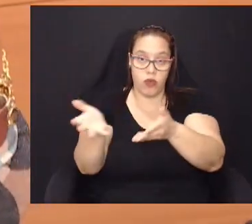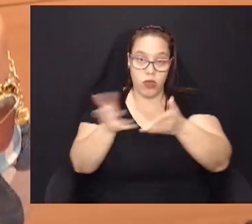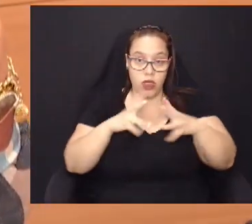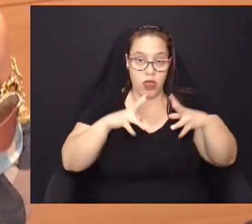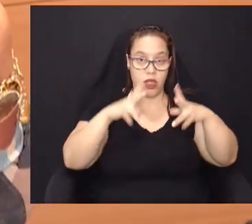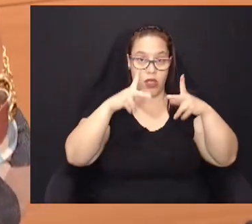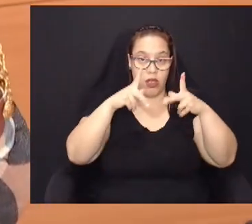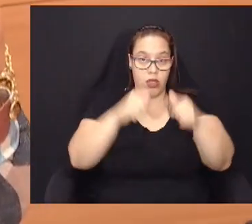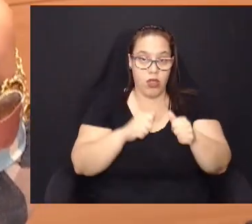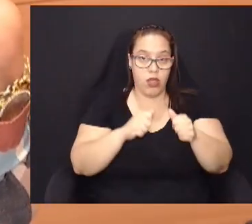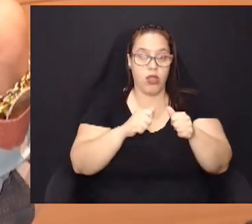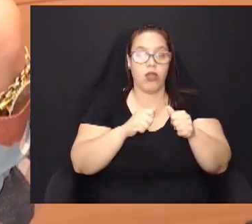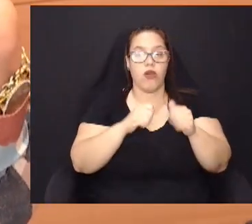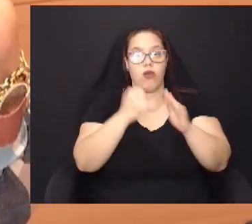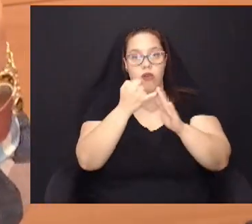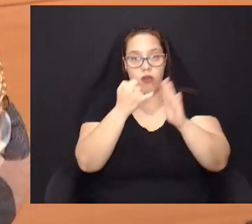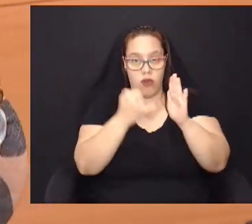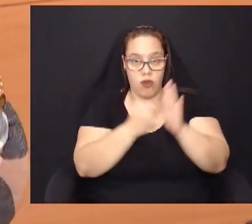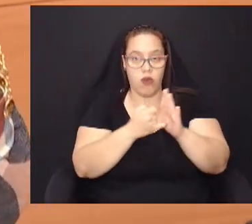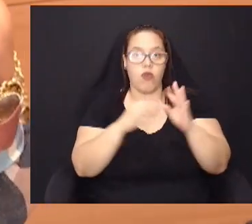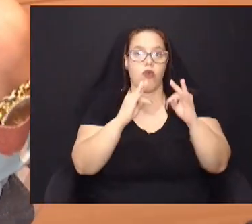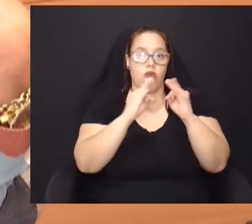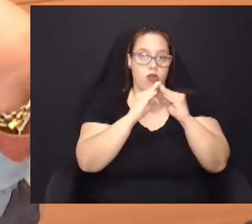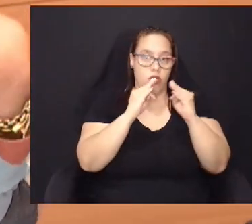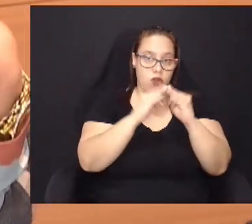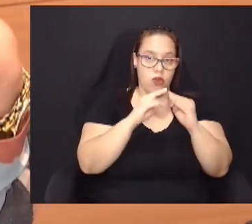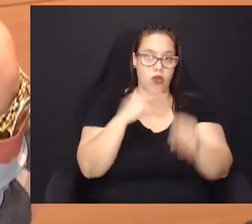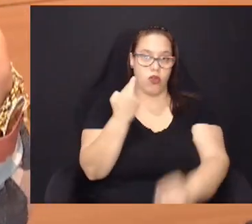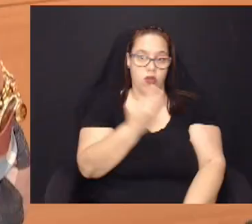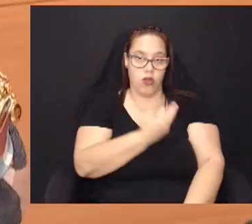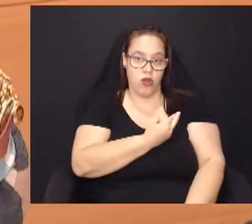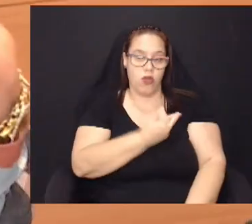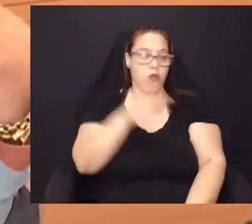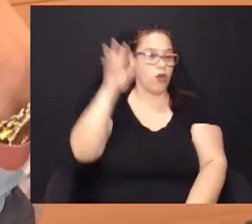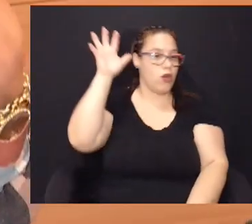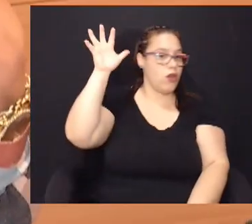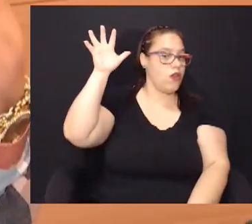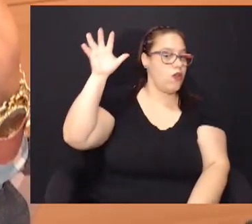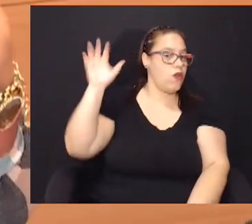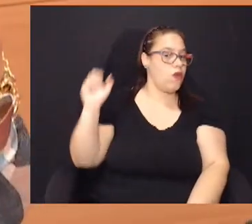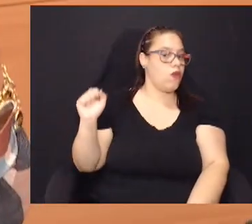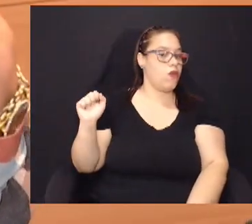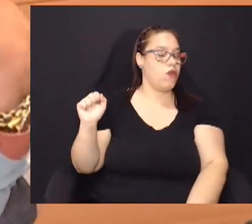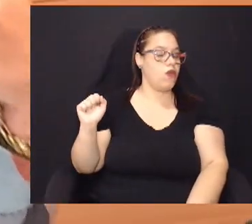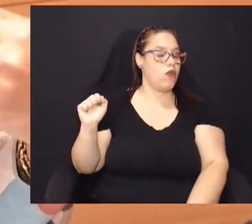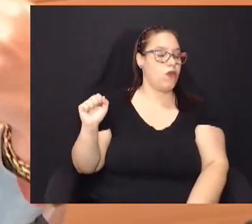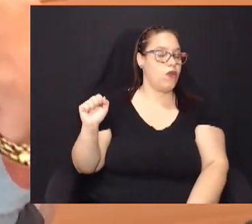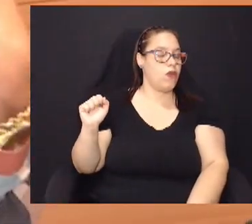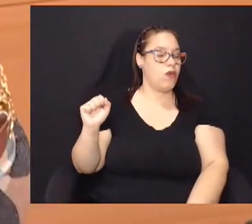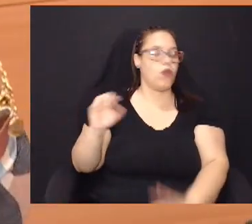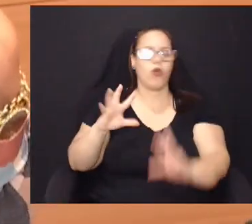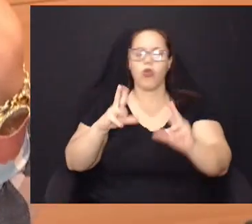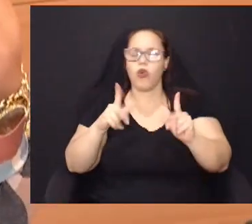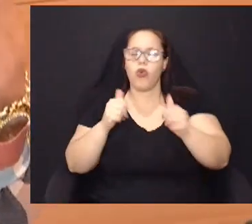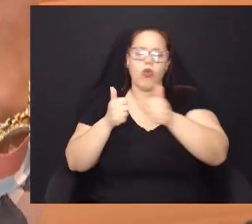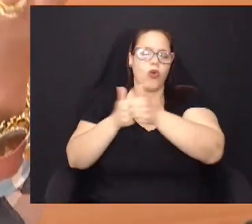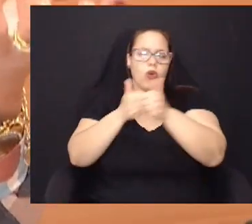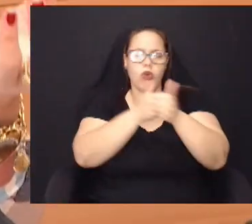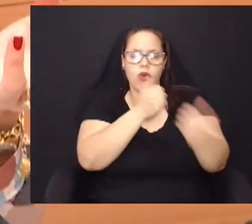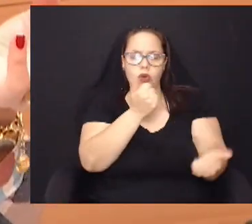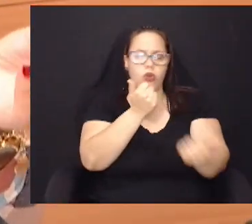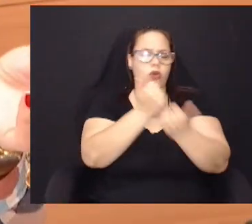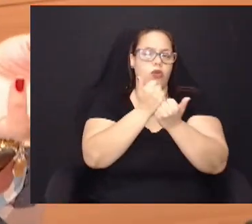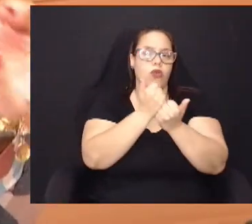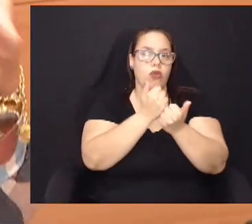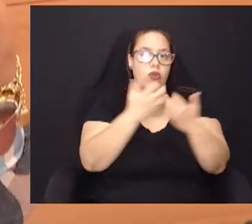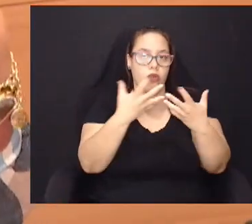as entidades e templos religiosos, de matrizes africanas, inclusive, para a gente dar toda a assessoria de como receber